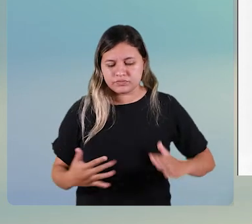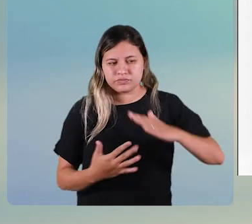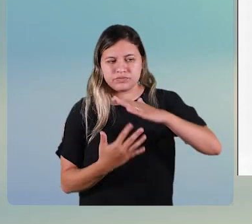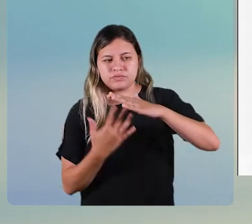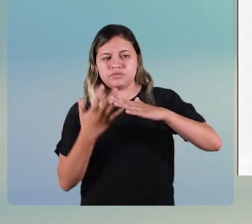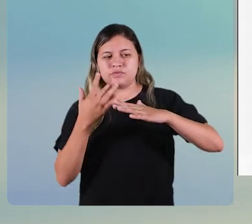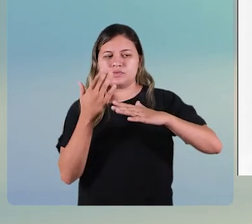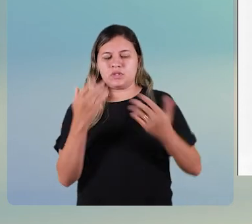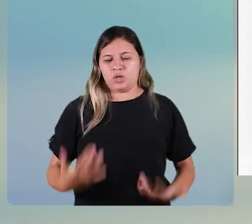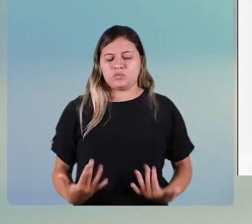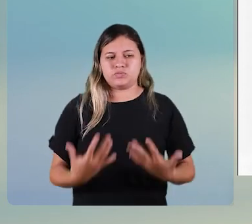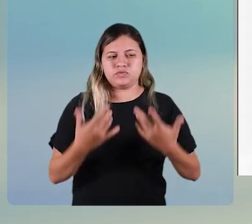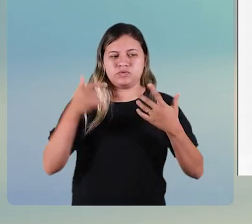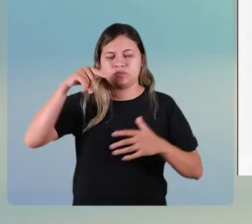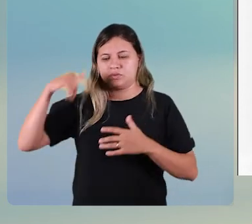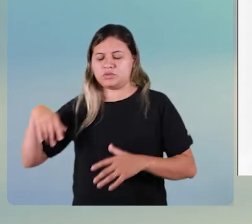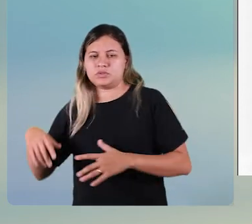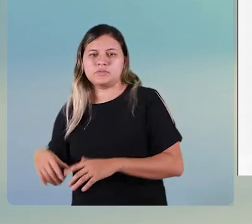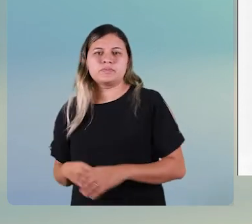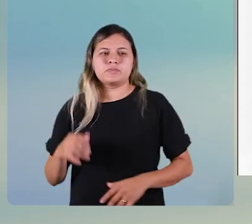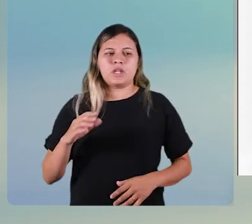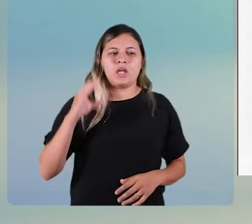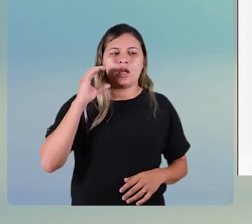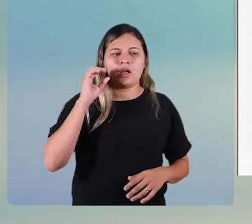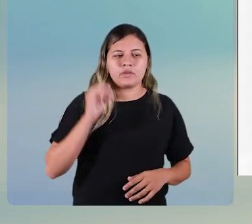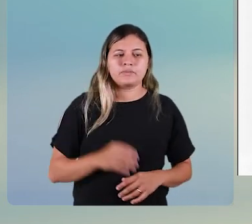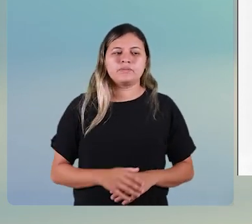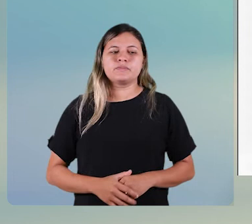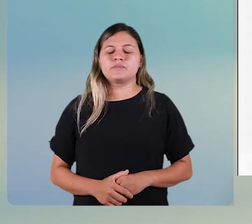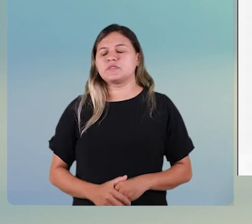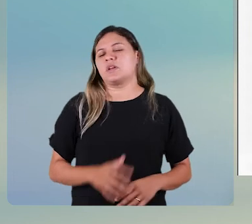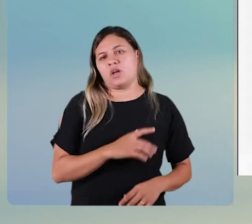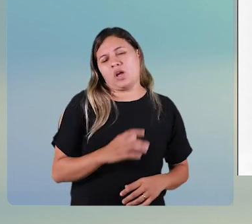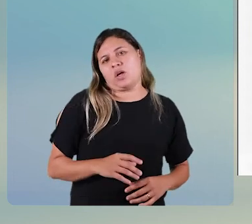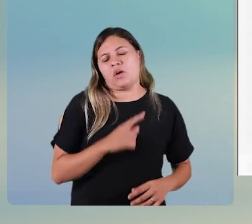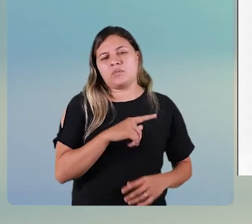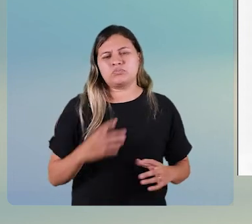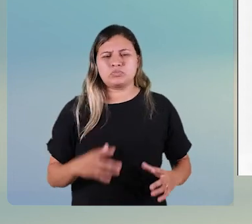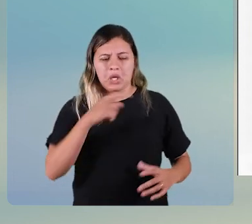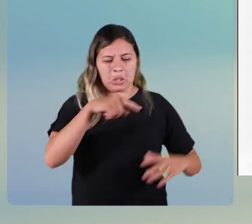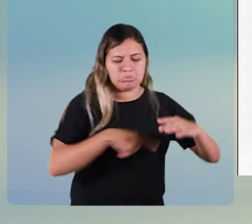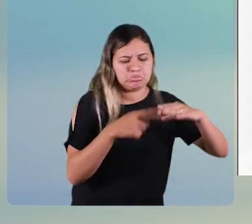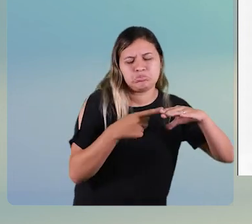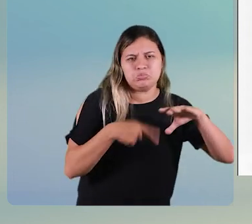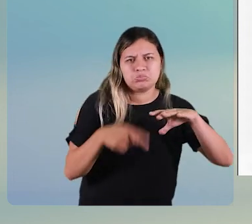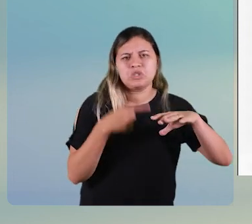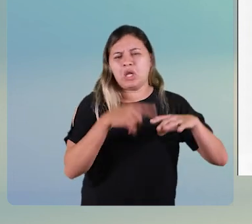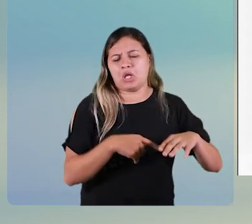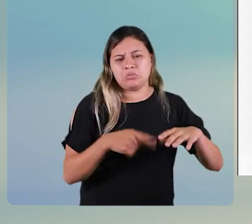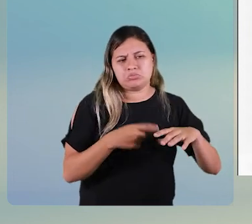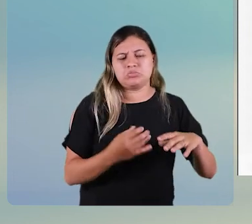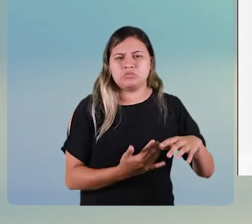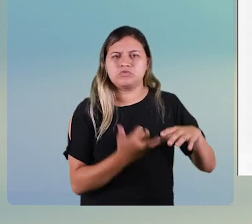Então é na condensação do vapor de água no final do processo. A letra C diz conversão da energia das turbinas pelos geradores. Não. Ali a energia